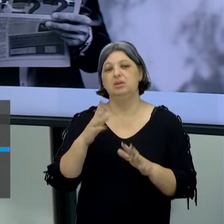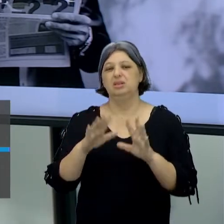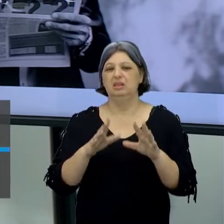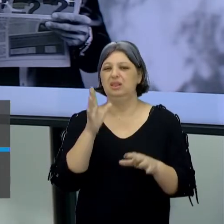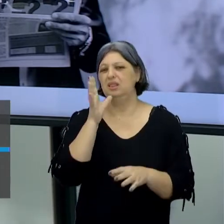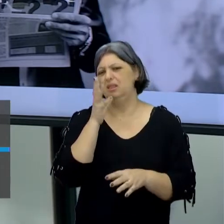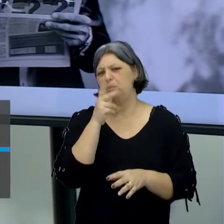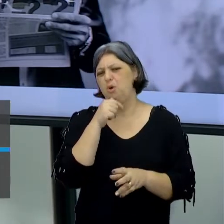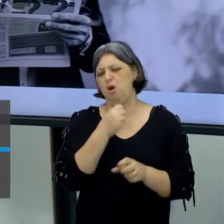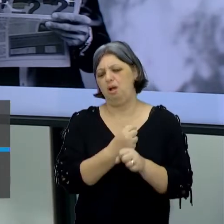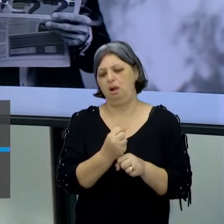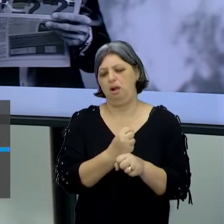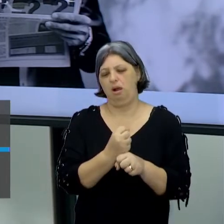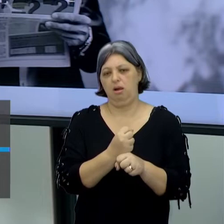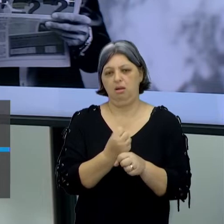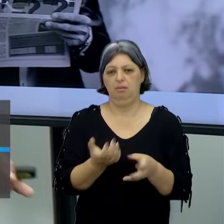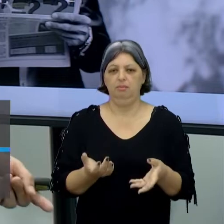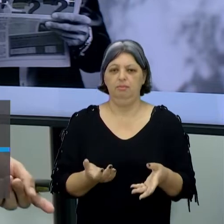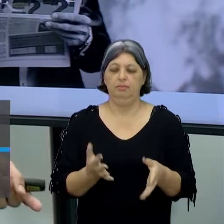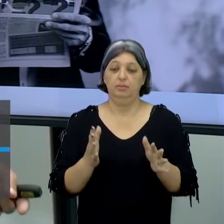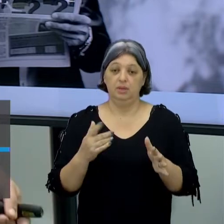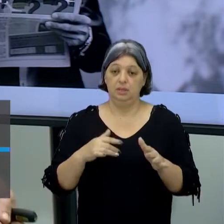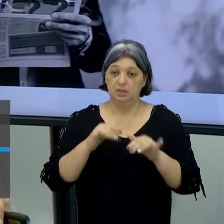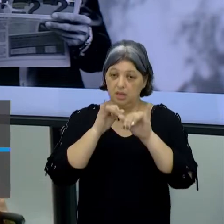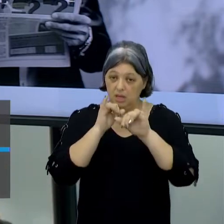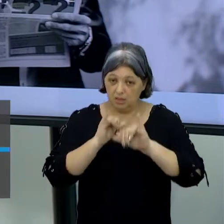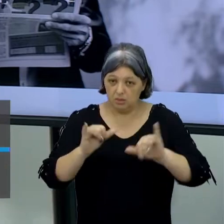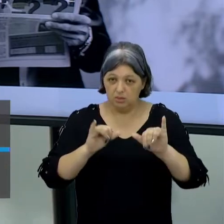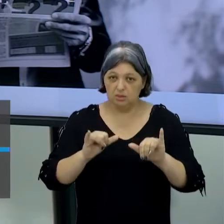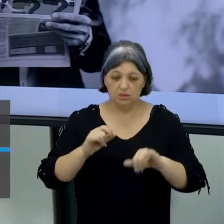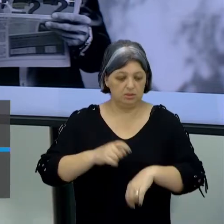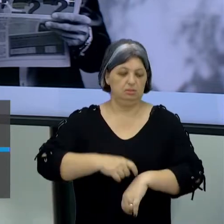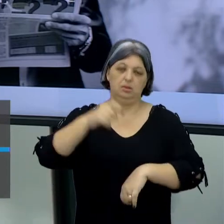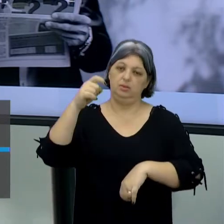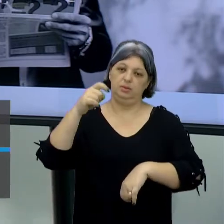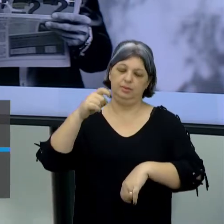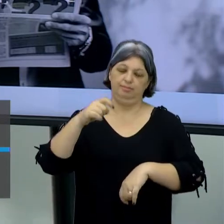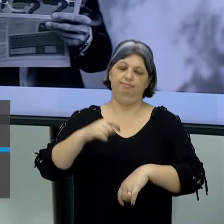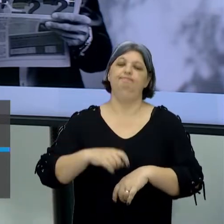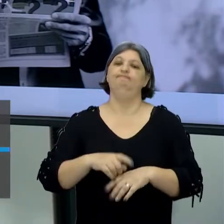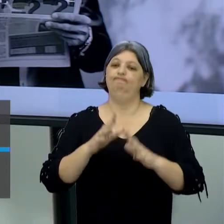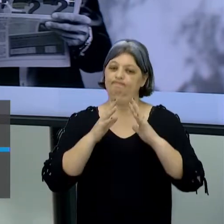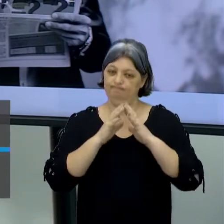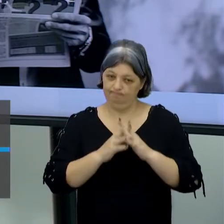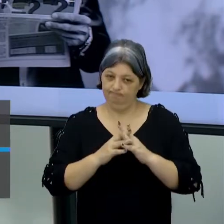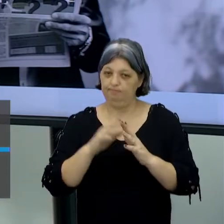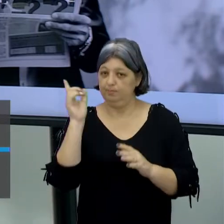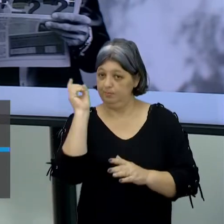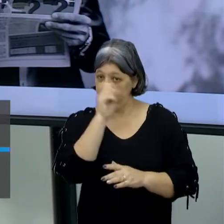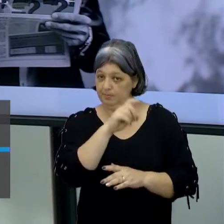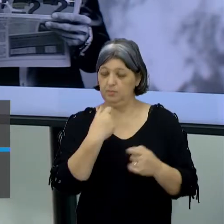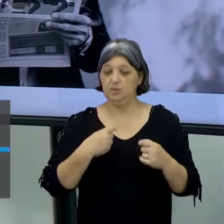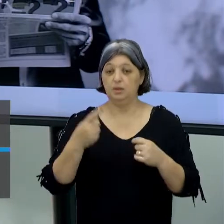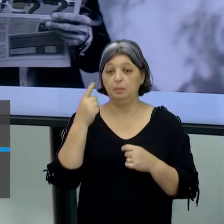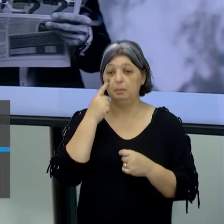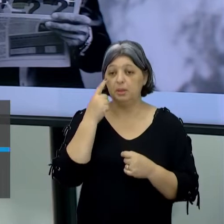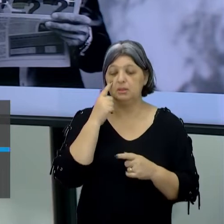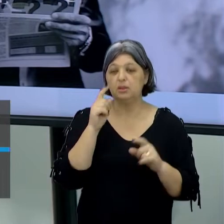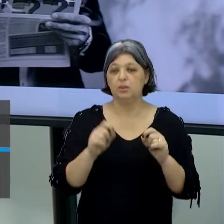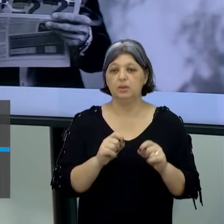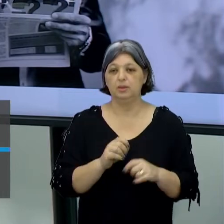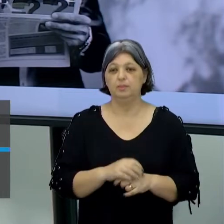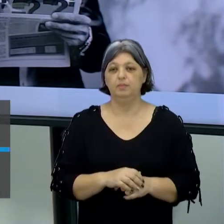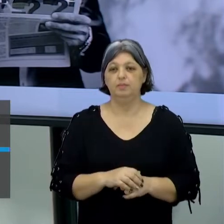né? Agora, a notícia é de uma hora para outra, tem que fazer. Então, isso aí é complicado, tem que pensar, né? Fact-checking